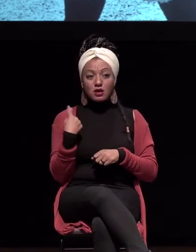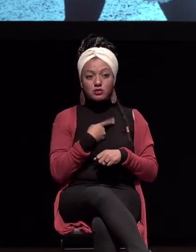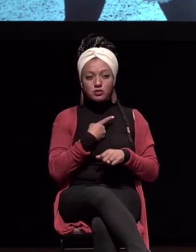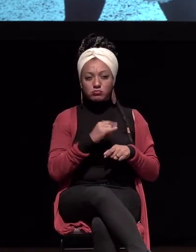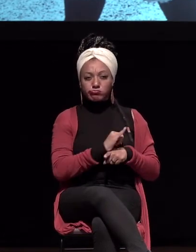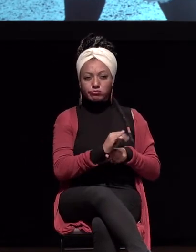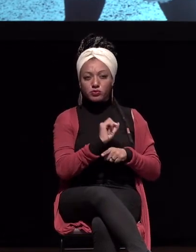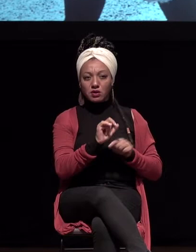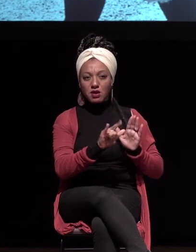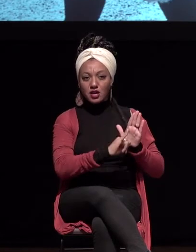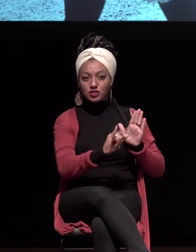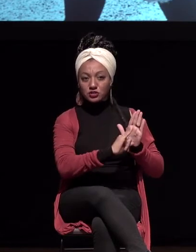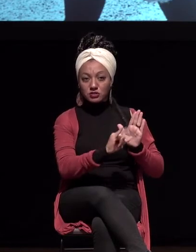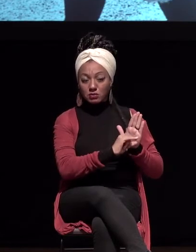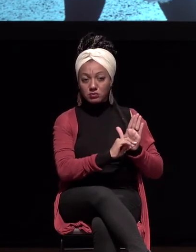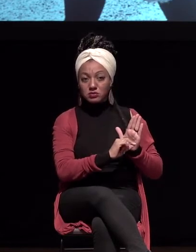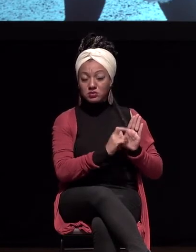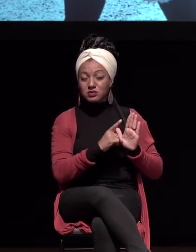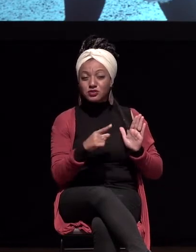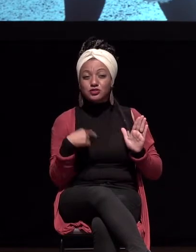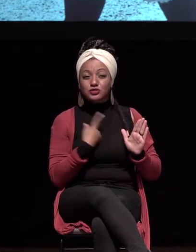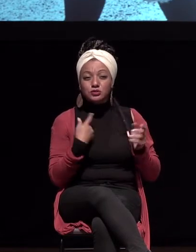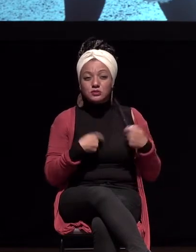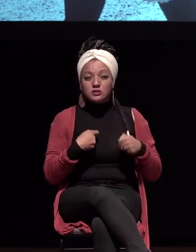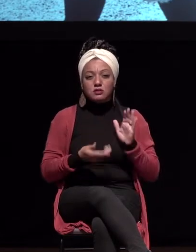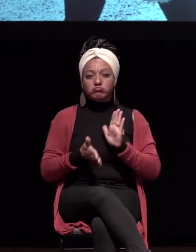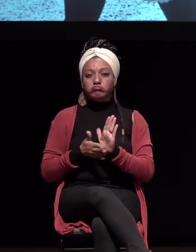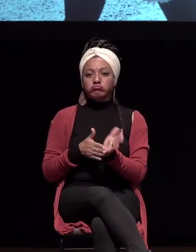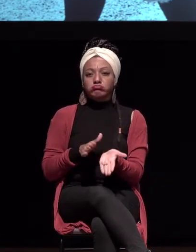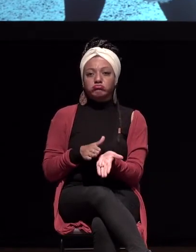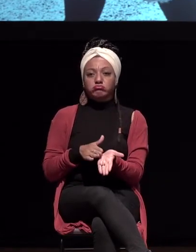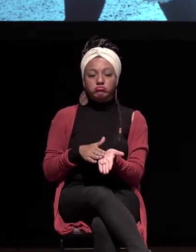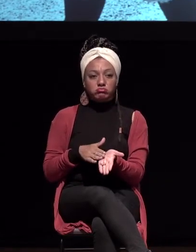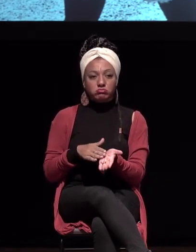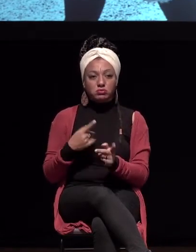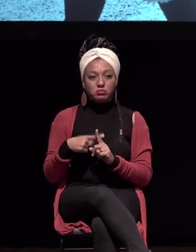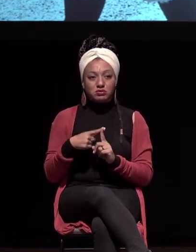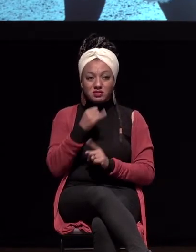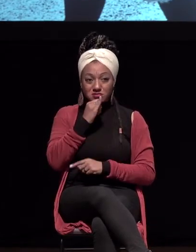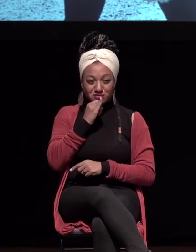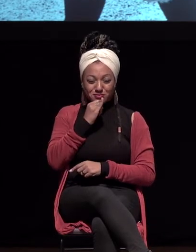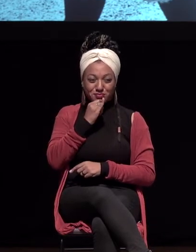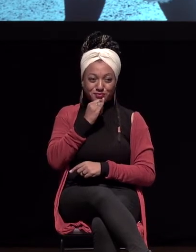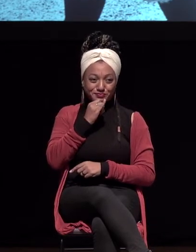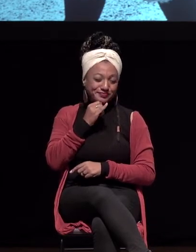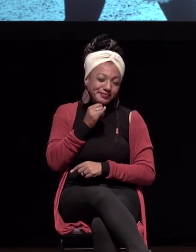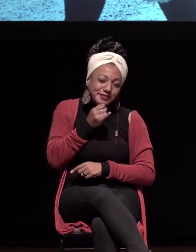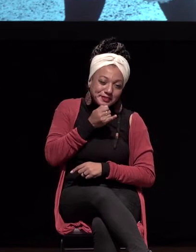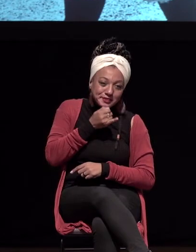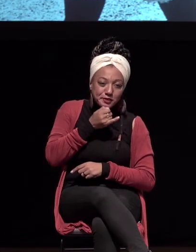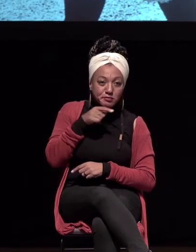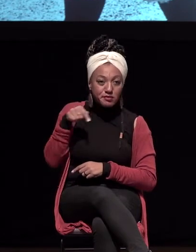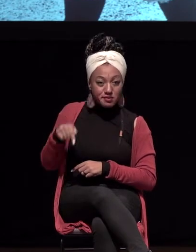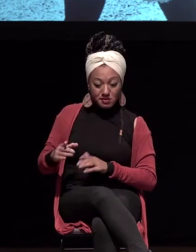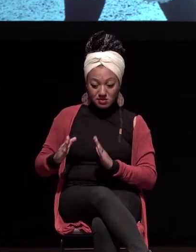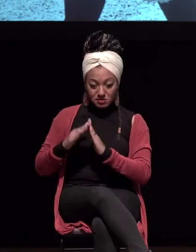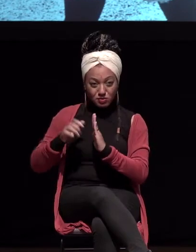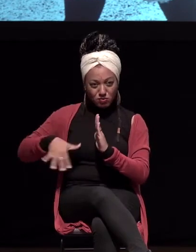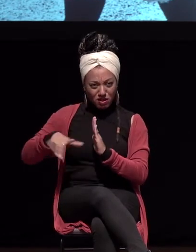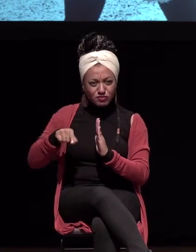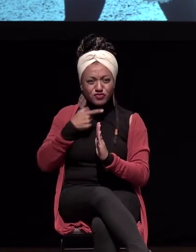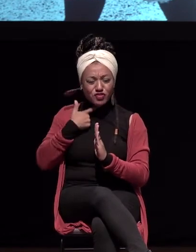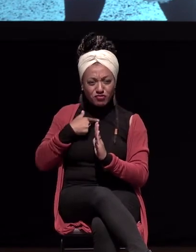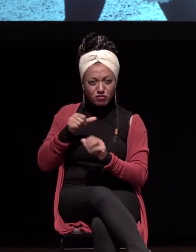escreve edital, mas você só pode intervir aqui nesse lugar se você conseguir colocar essa população que está em